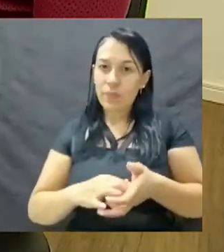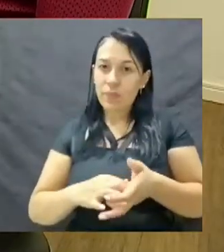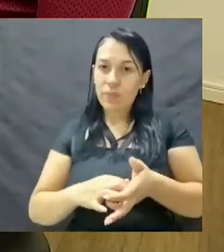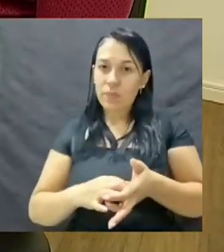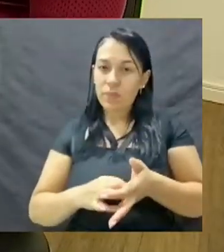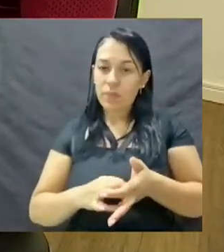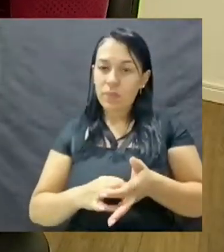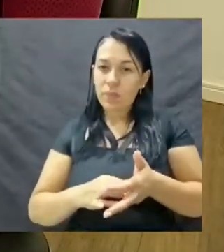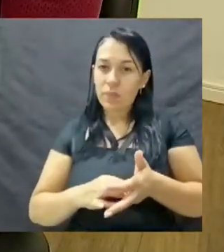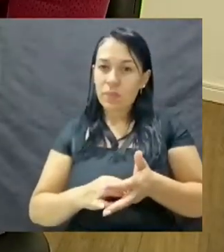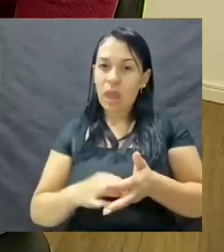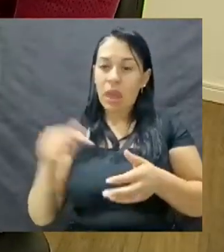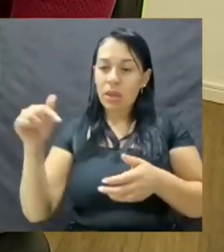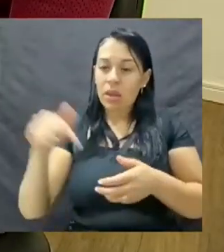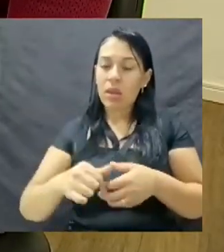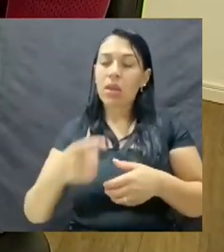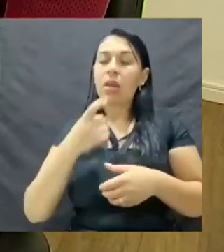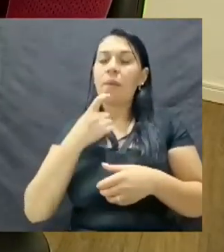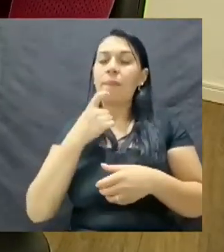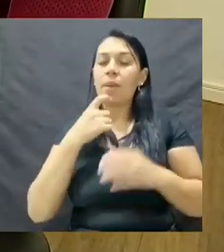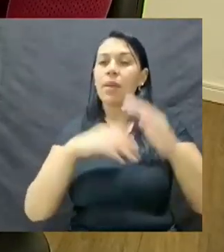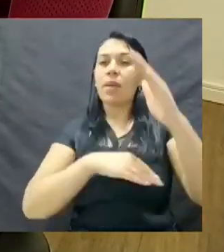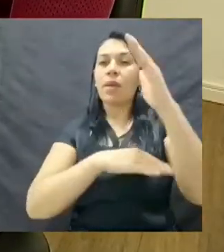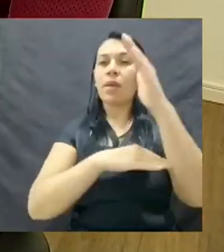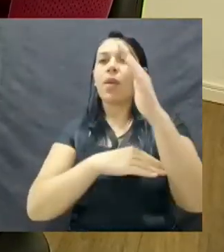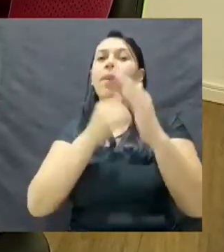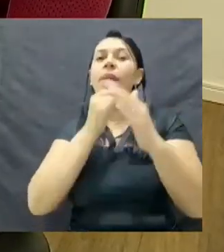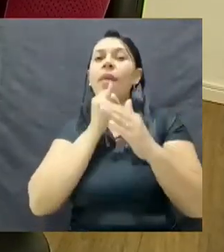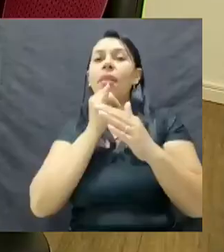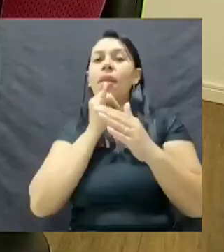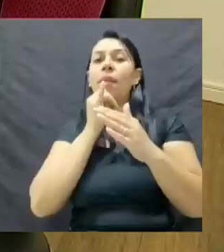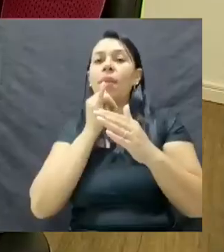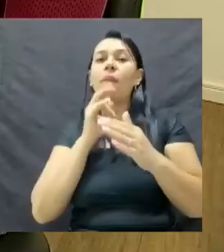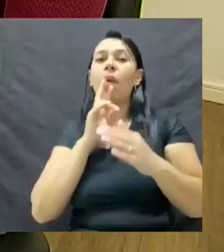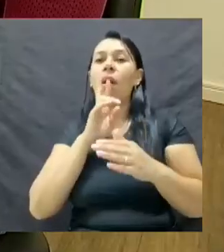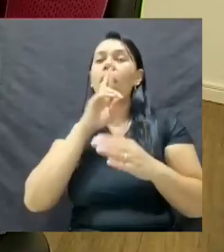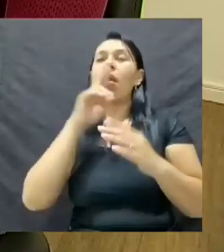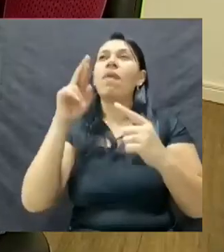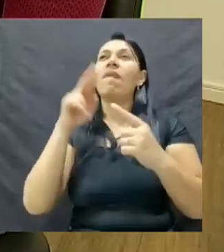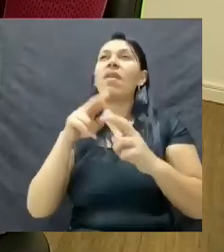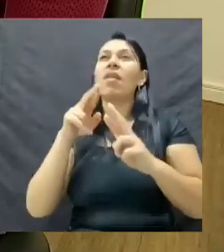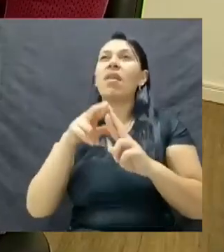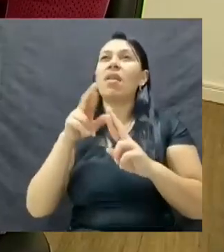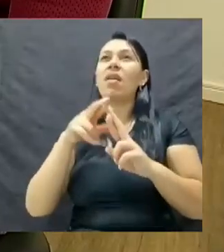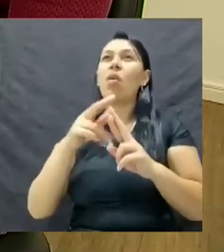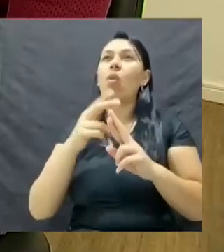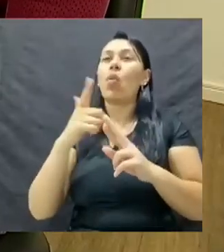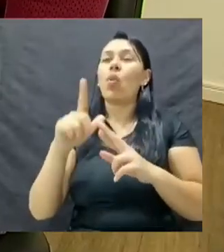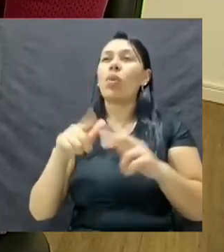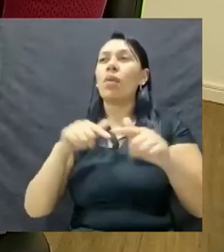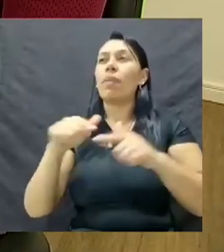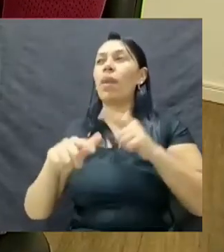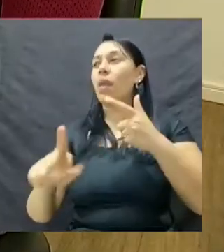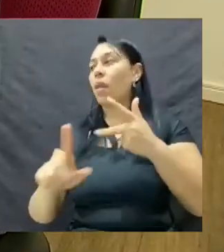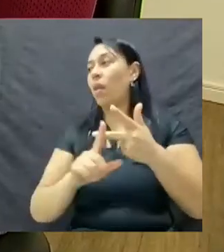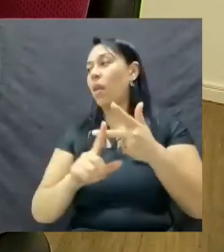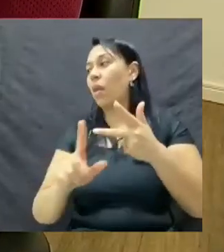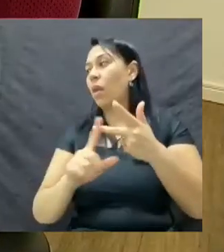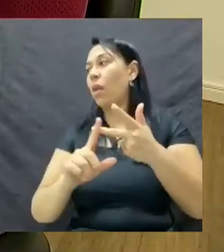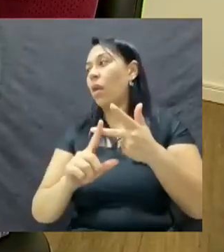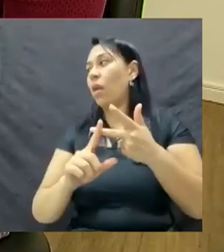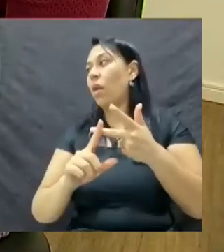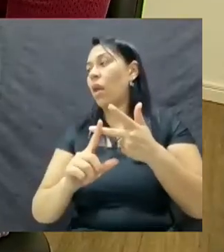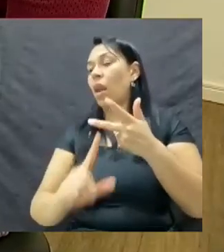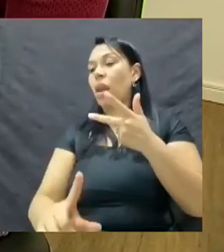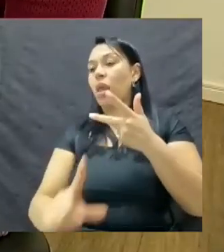de Campinas ser um exemplo, né, ser uma referência para os outros órgãos, tanto legislativo e executivo, como você falou? Isso